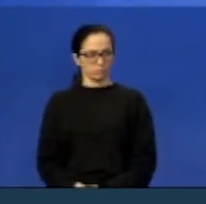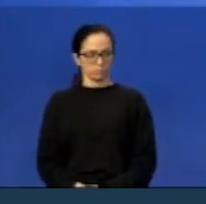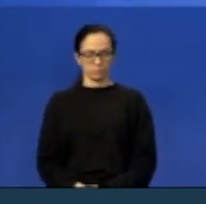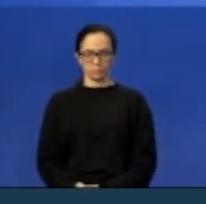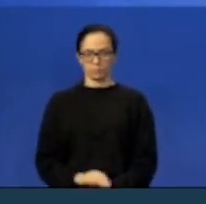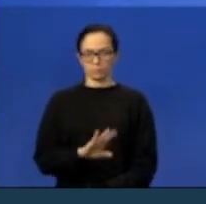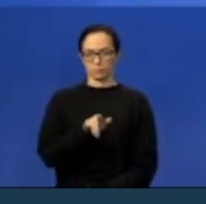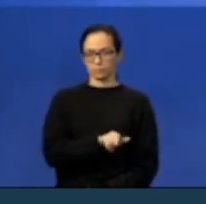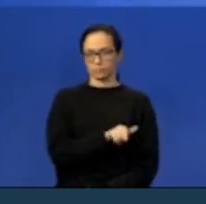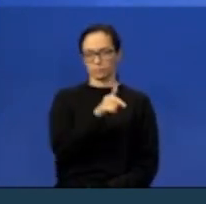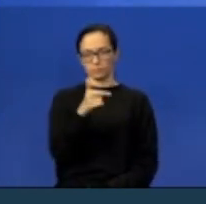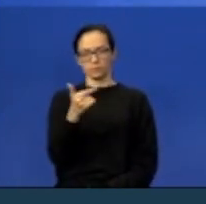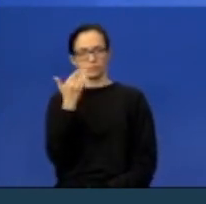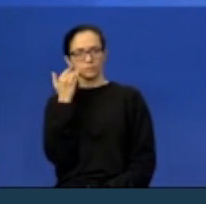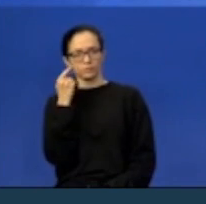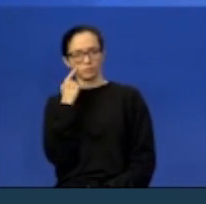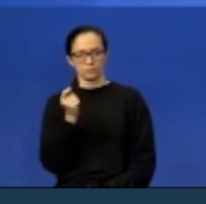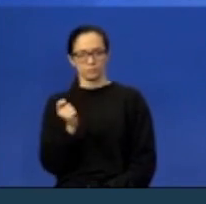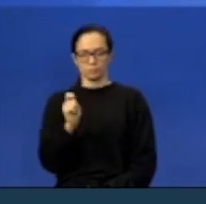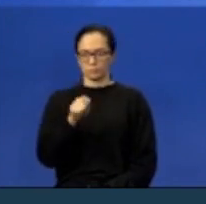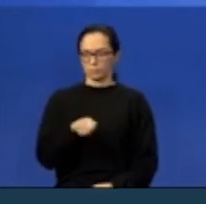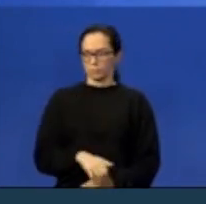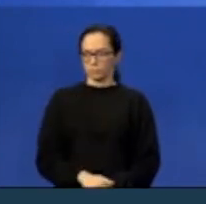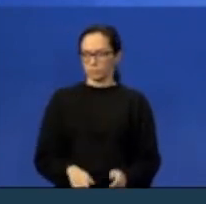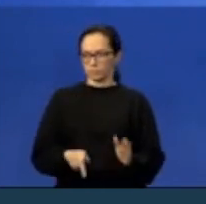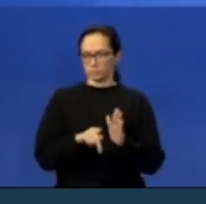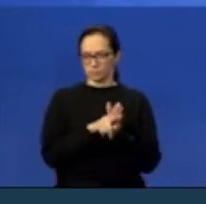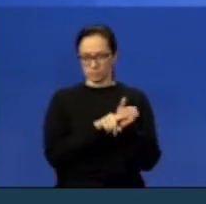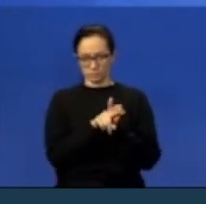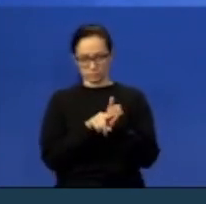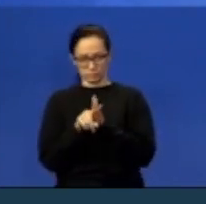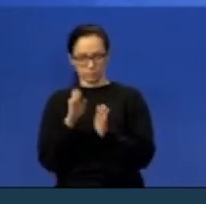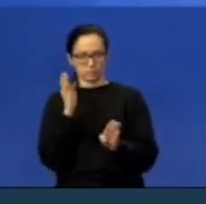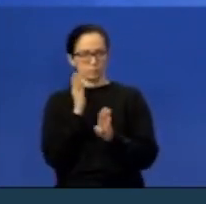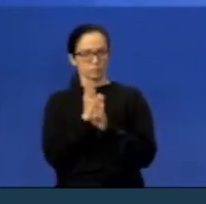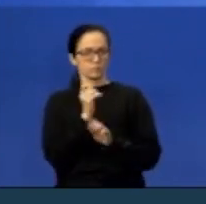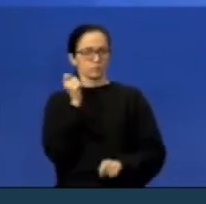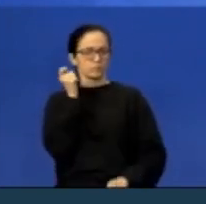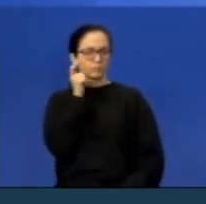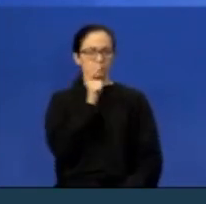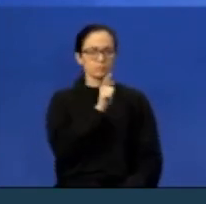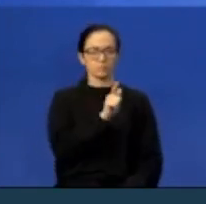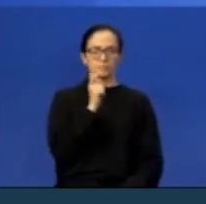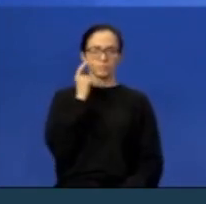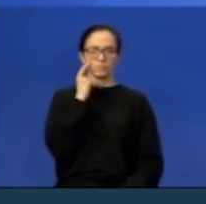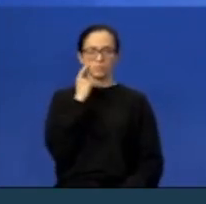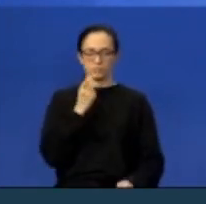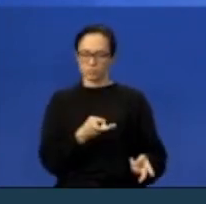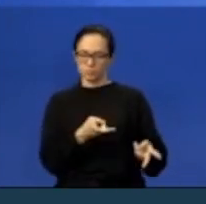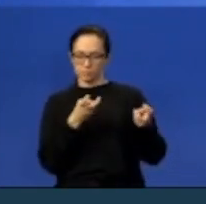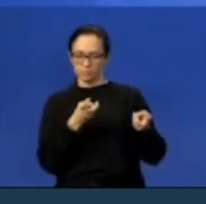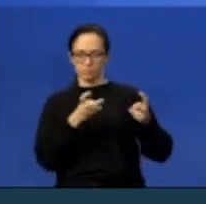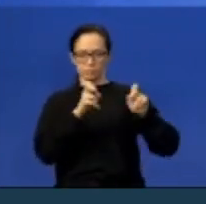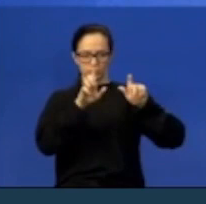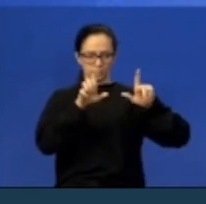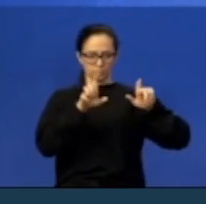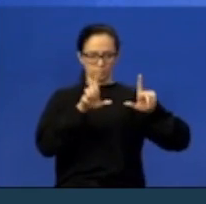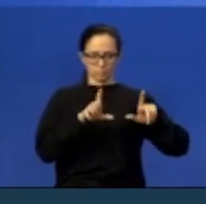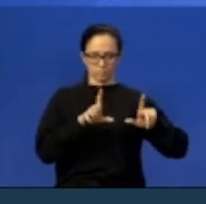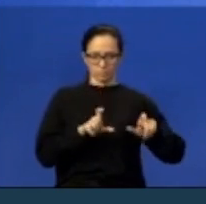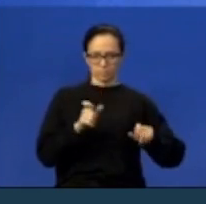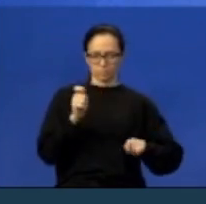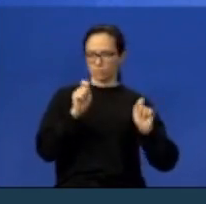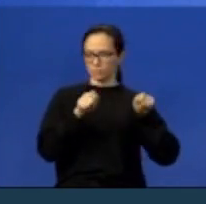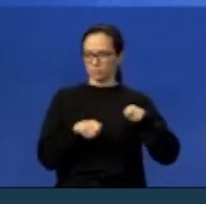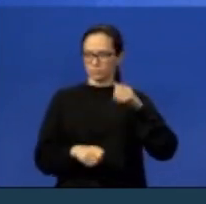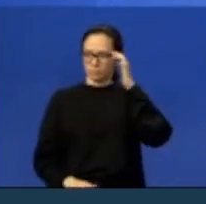tomografia computadorizada, ela é um exame que ela permite a captura de imagens